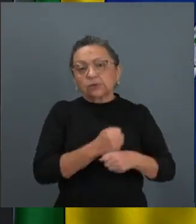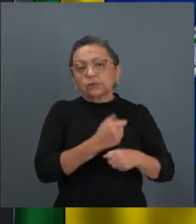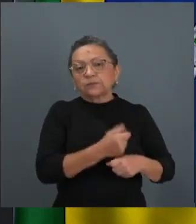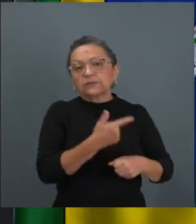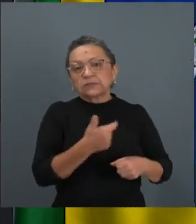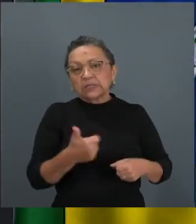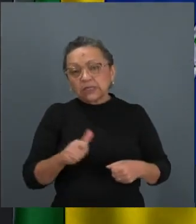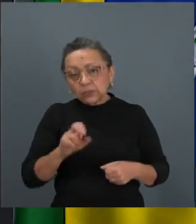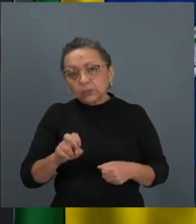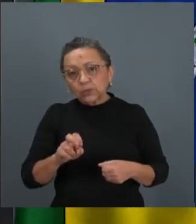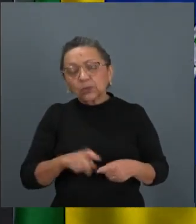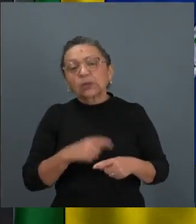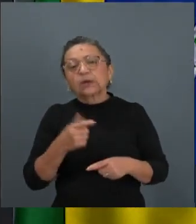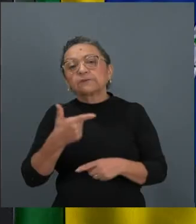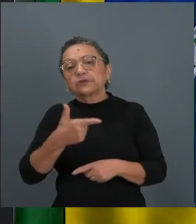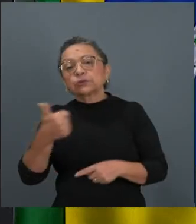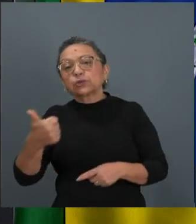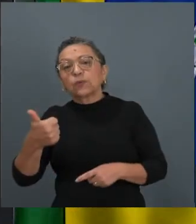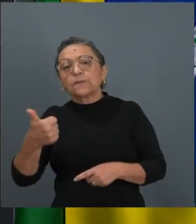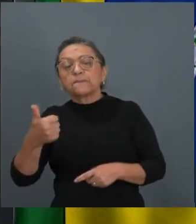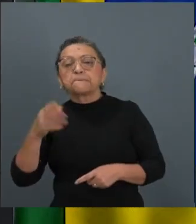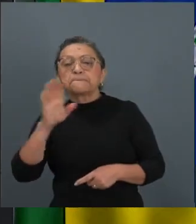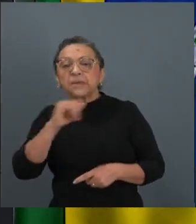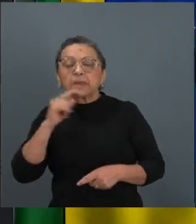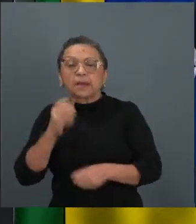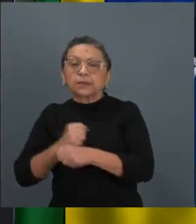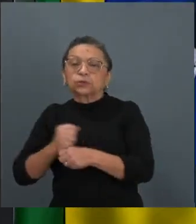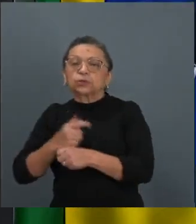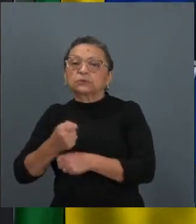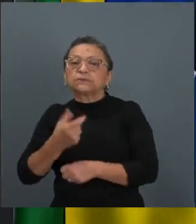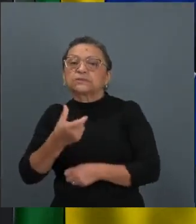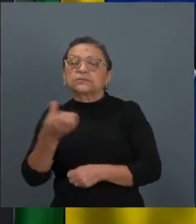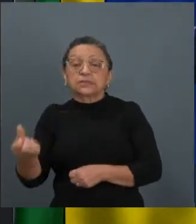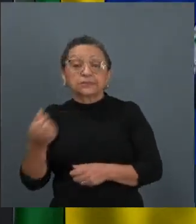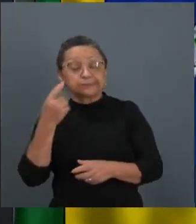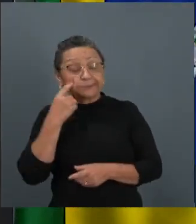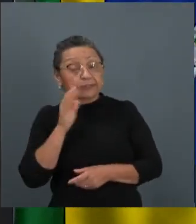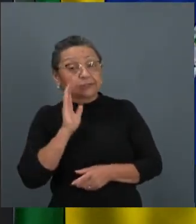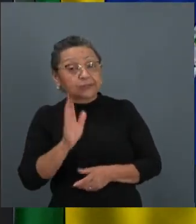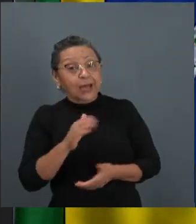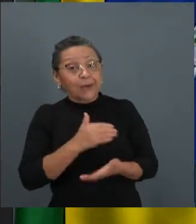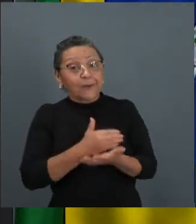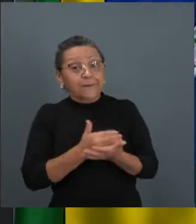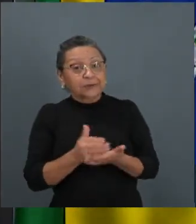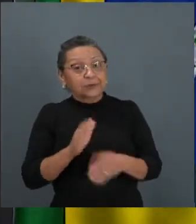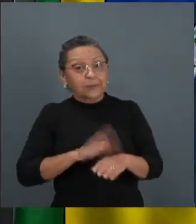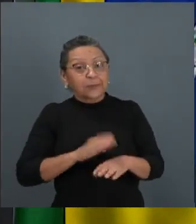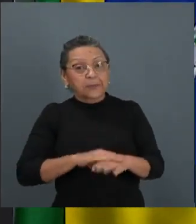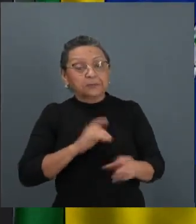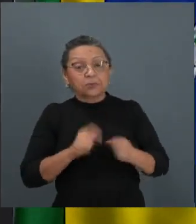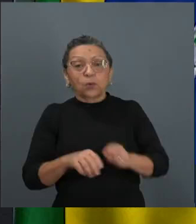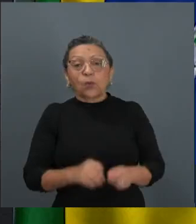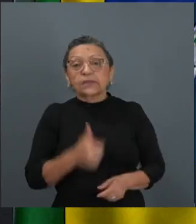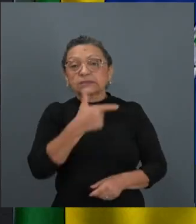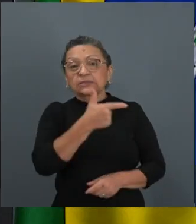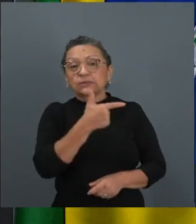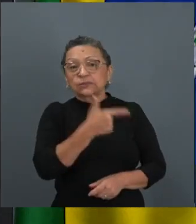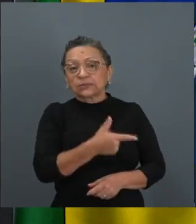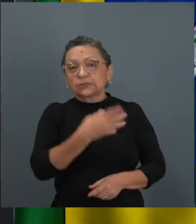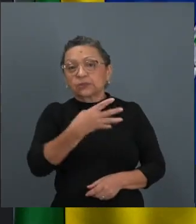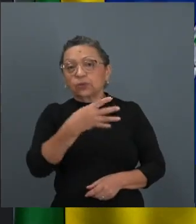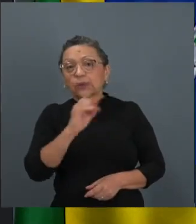em 2026. Bom, para um governo que já começa a sua administração com quase